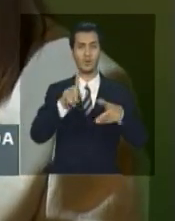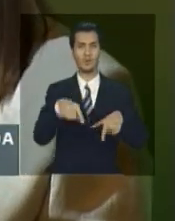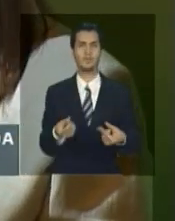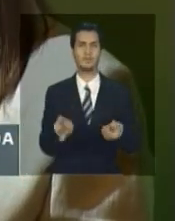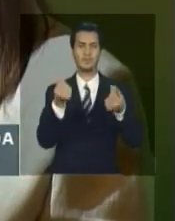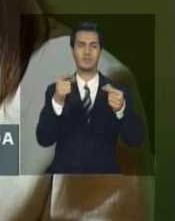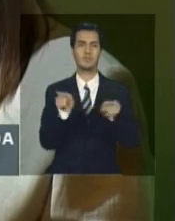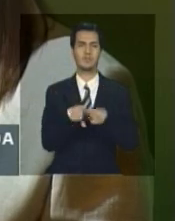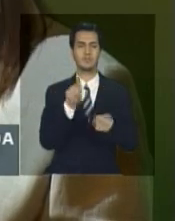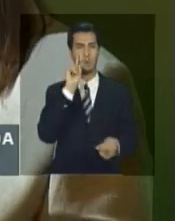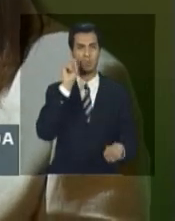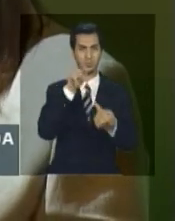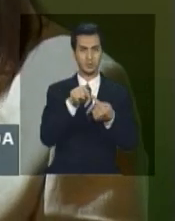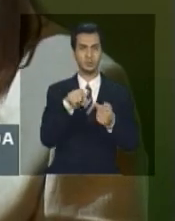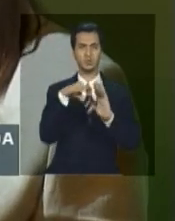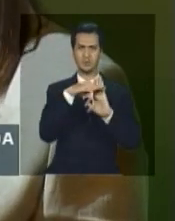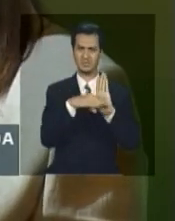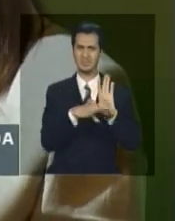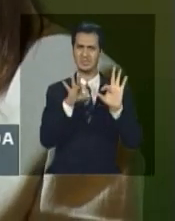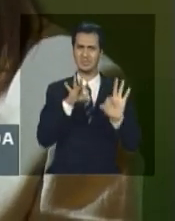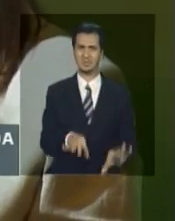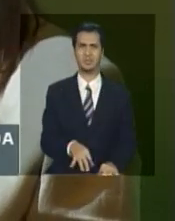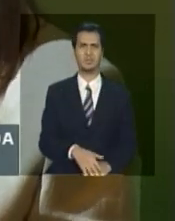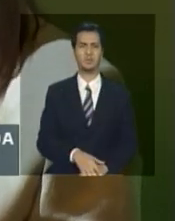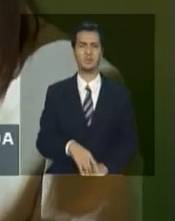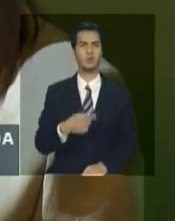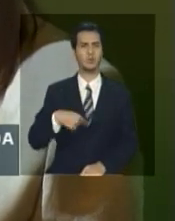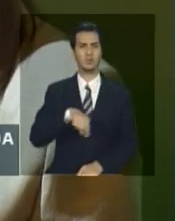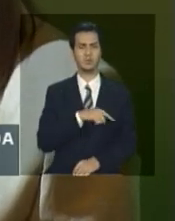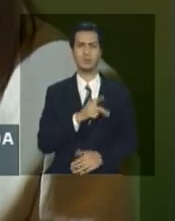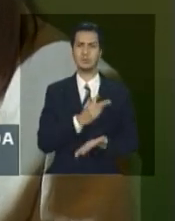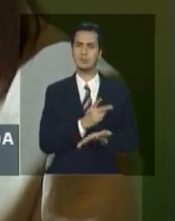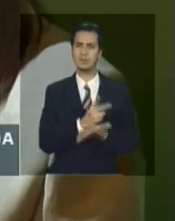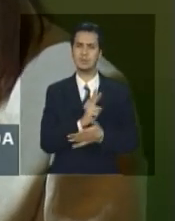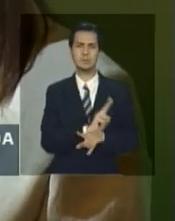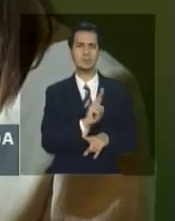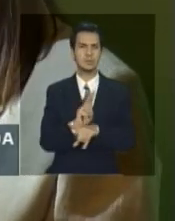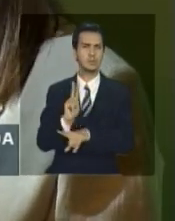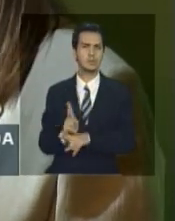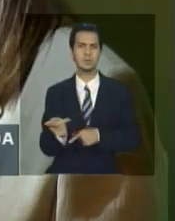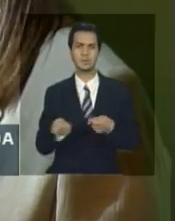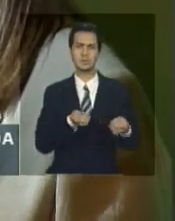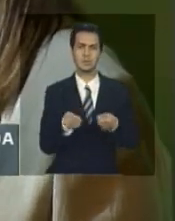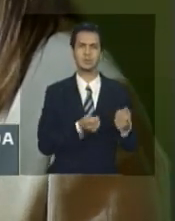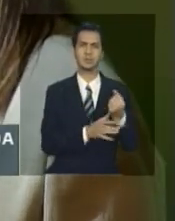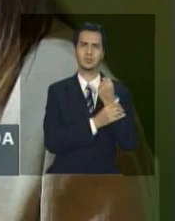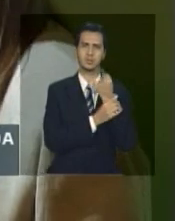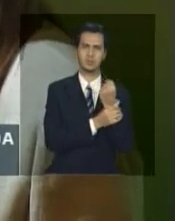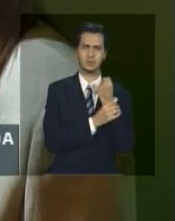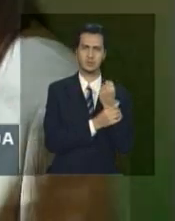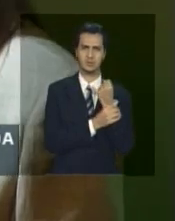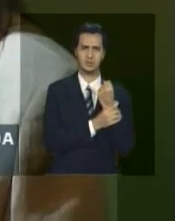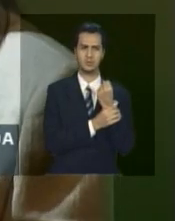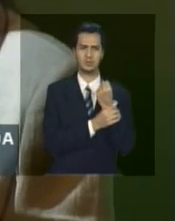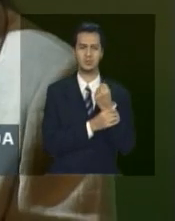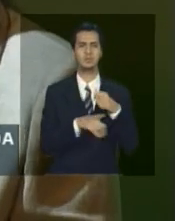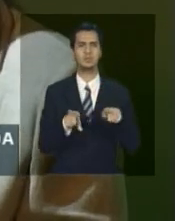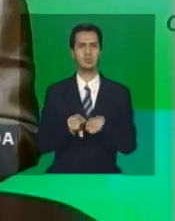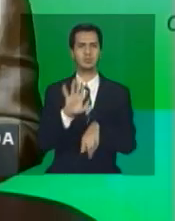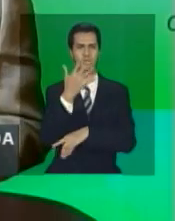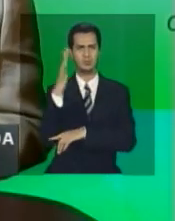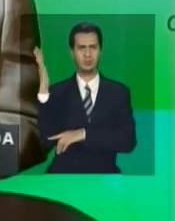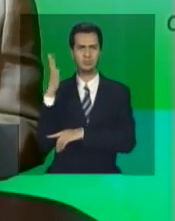das metas e prazos, sem descuidar um só instante dos aspectos de segurança operacional e